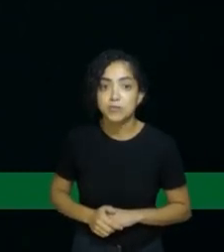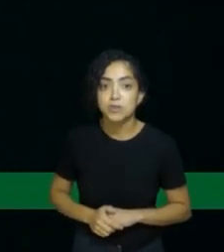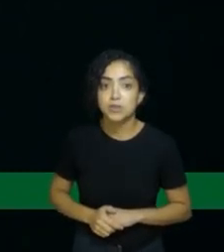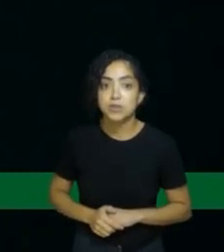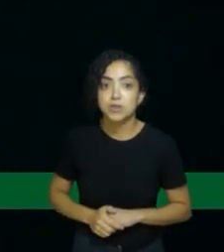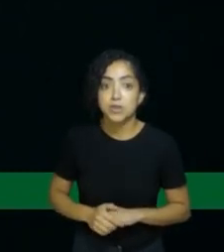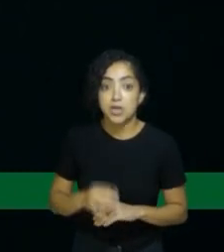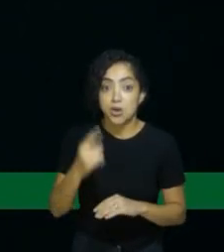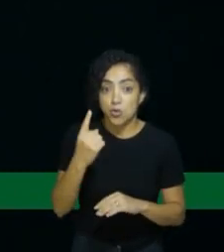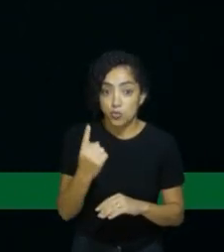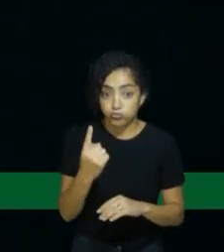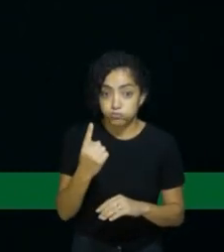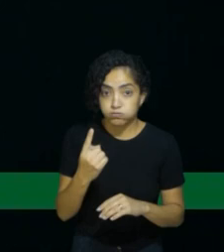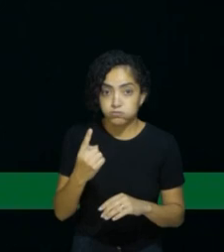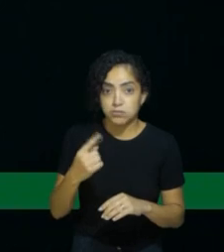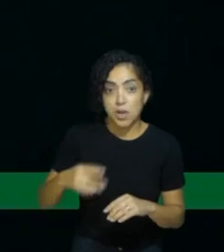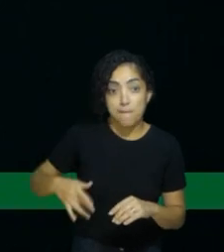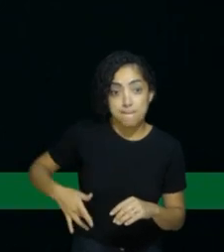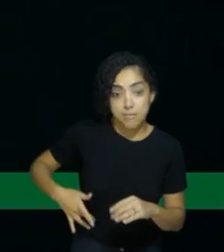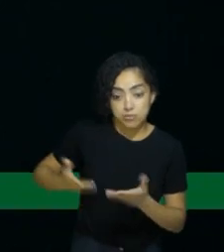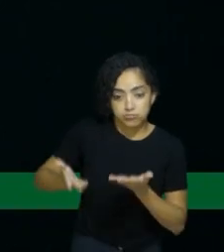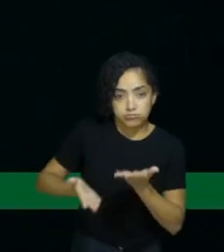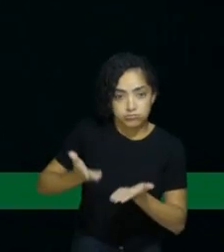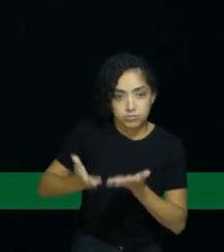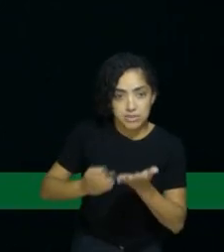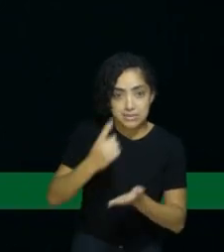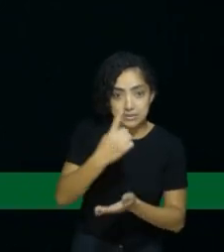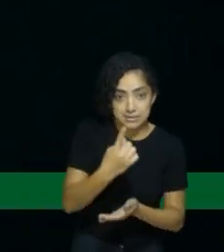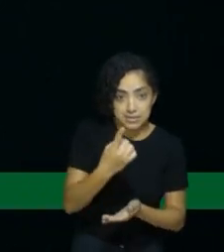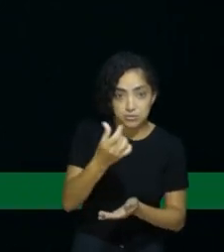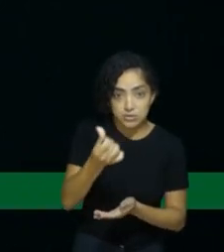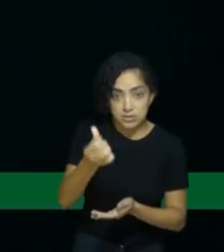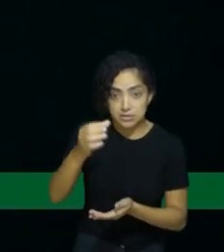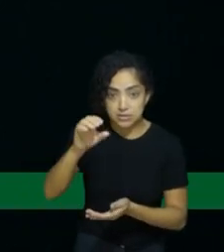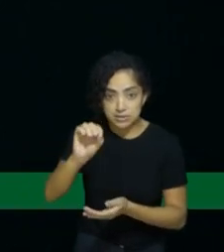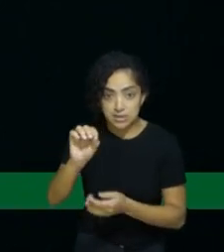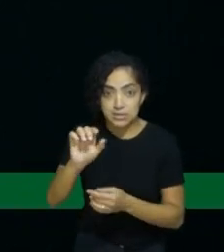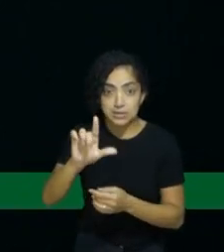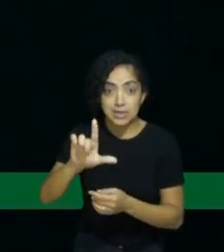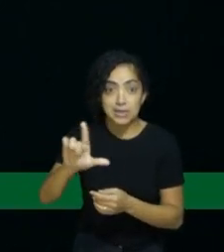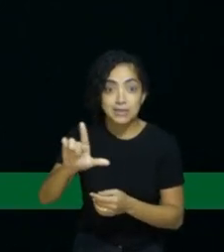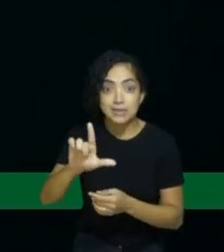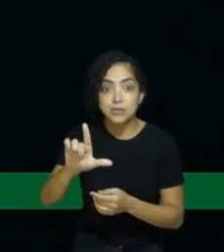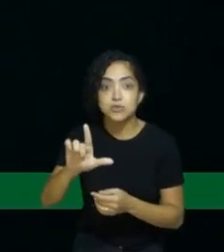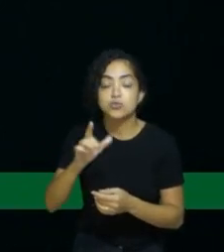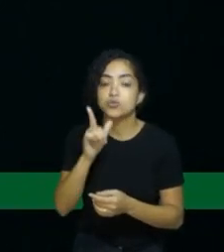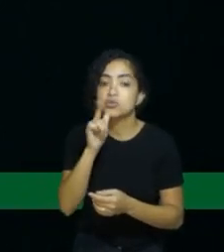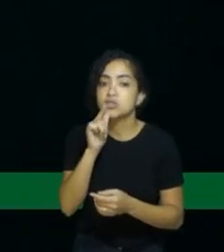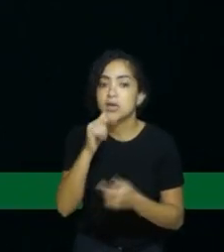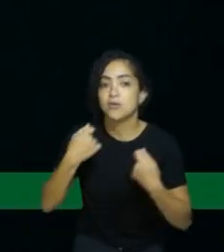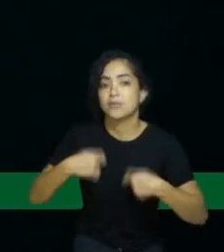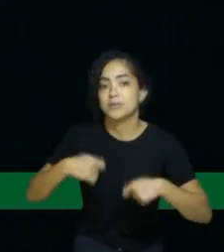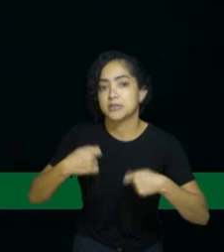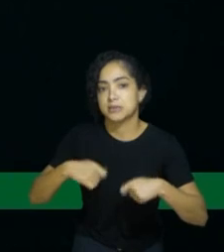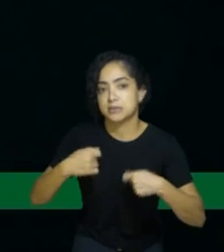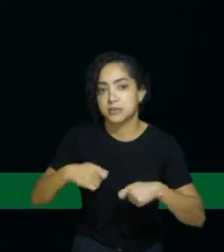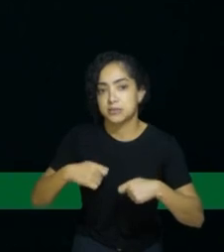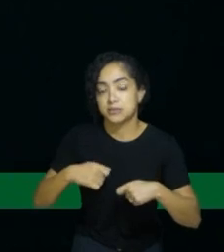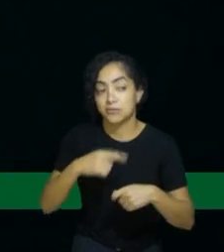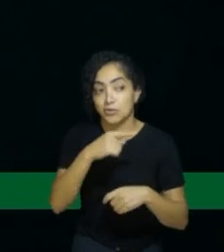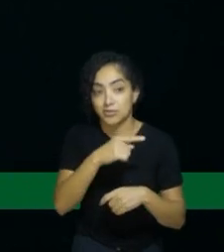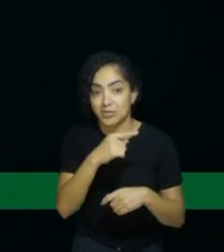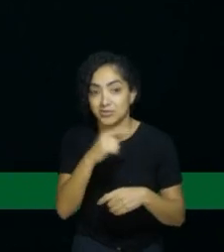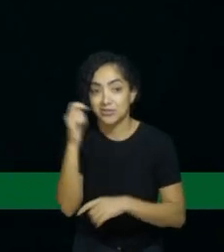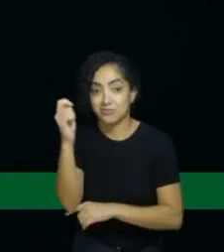diálise requer 150 l de água então vocês podem imaginar o que que o pessoal do Rio Grande do Sul está